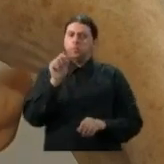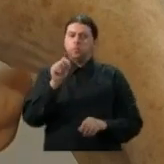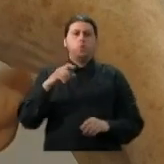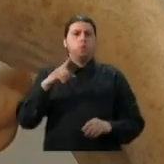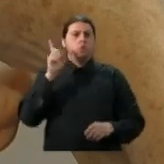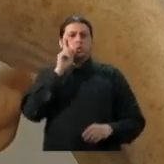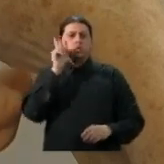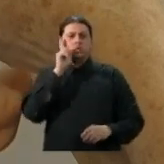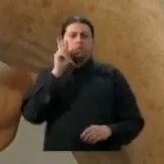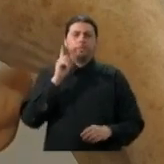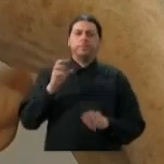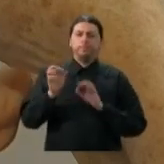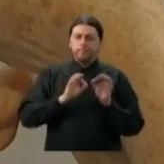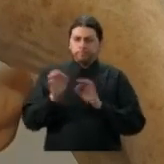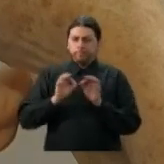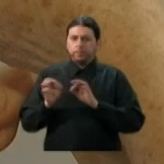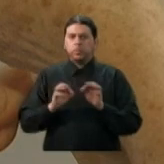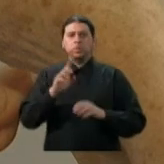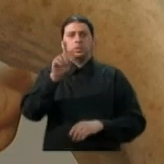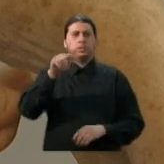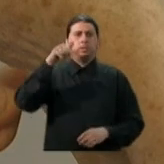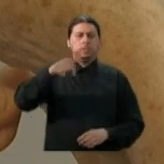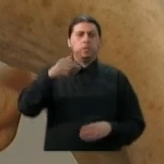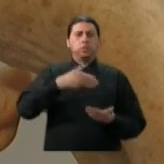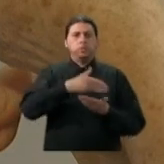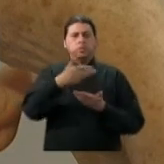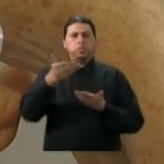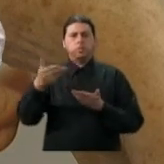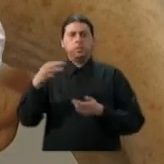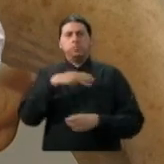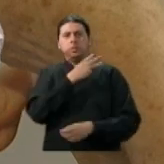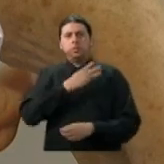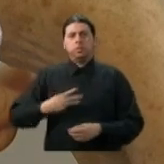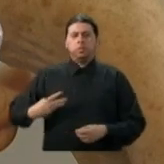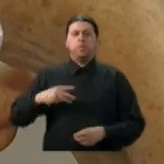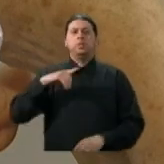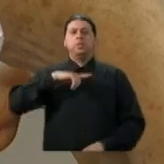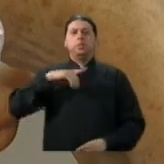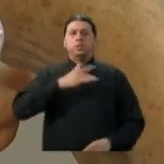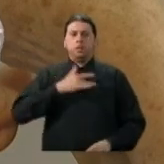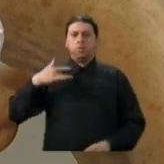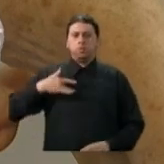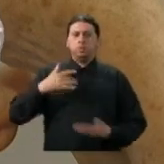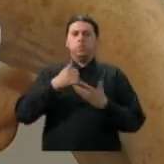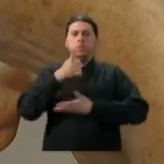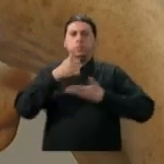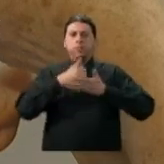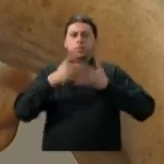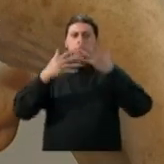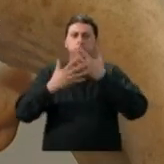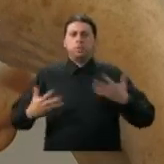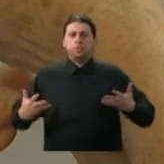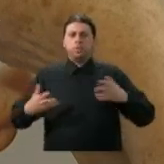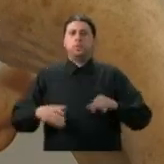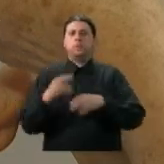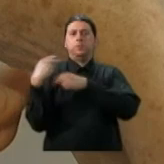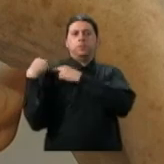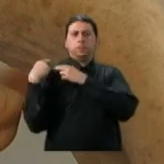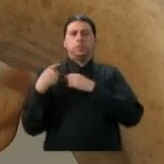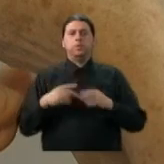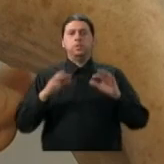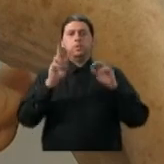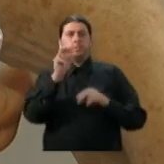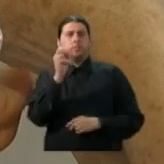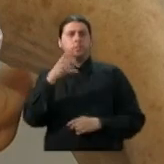de rotina, são 17 tipos distribuídos pelo Ministério da Saúde na rede básica, responsável por combater mais